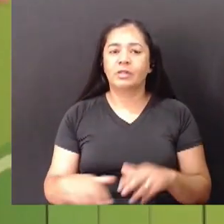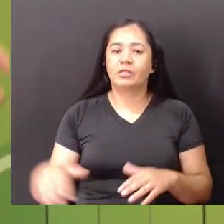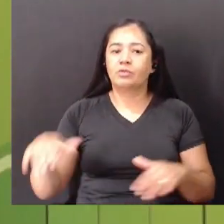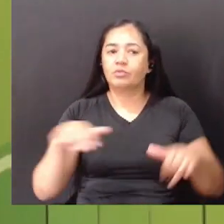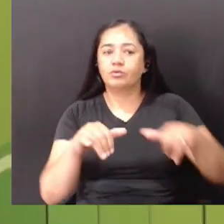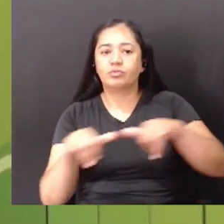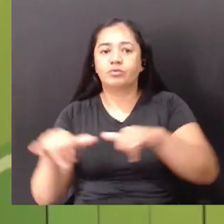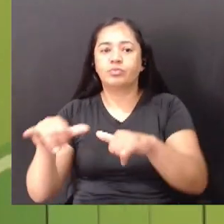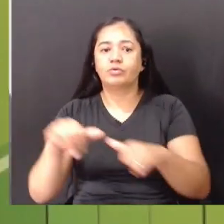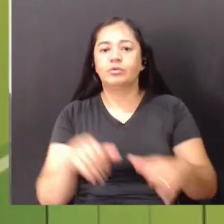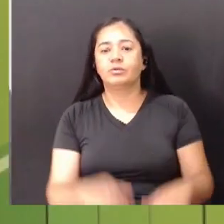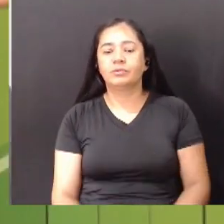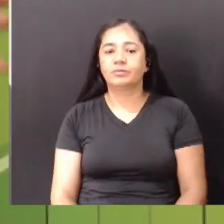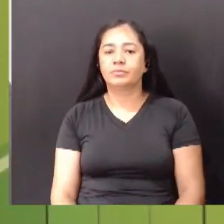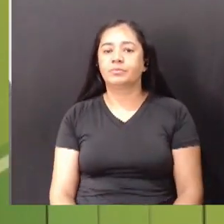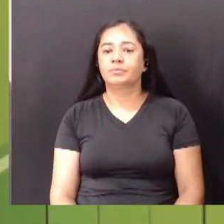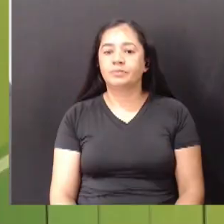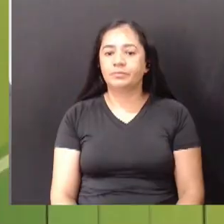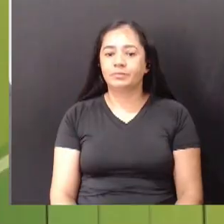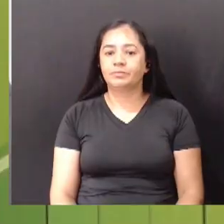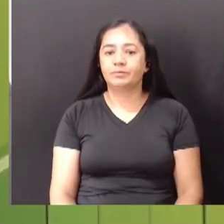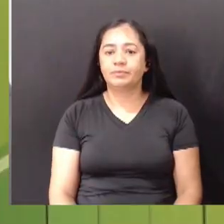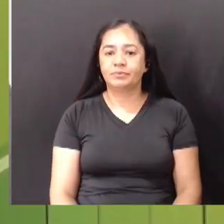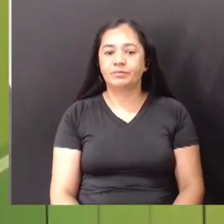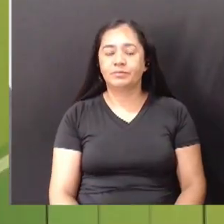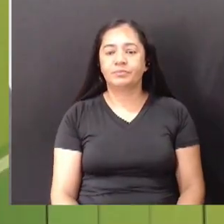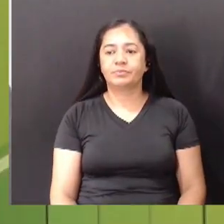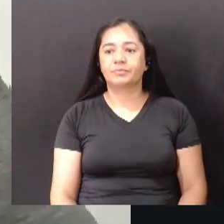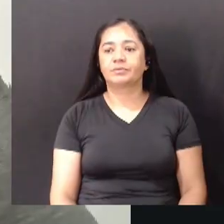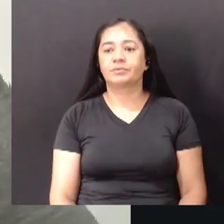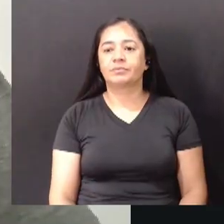está circulando por essas paragens, digamos assim?